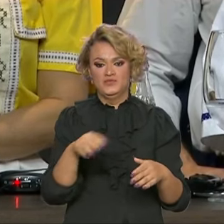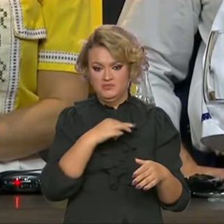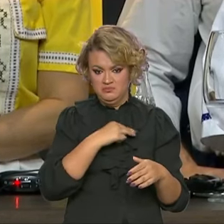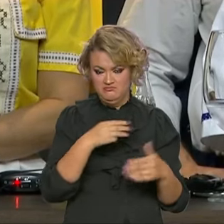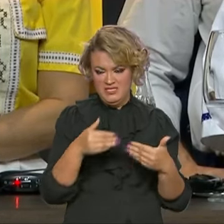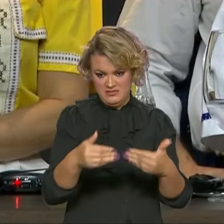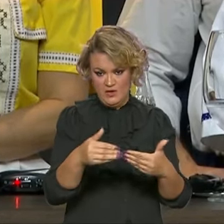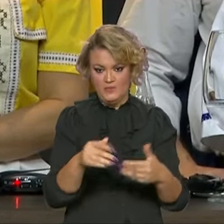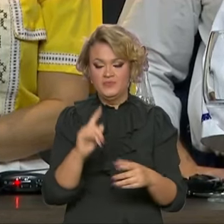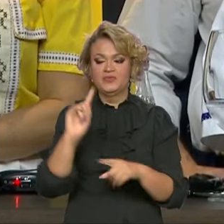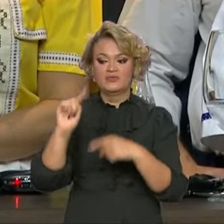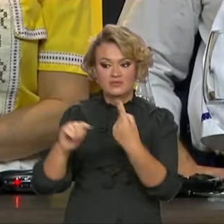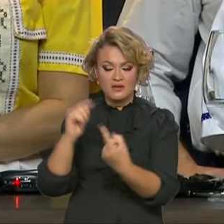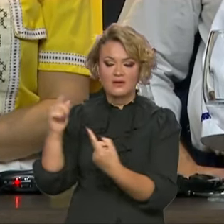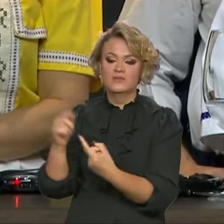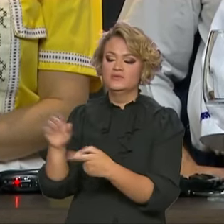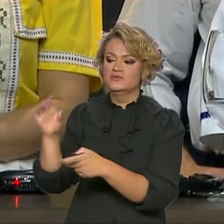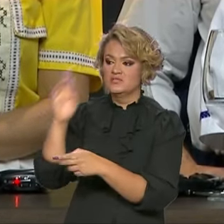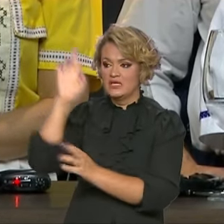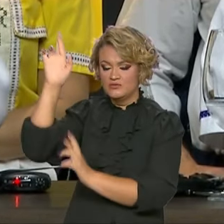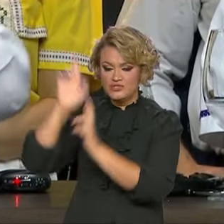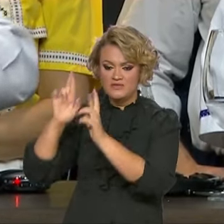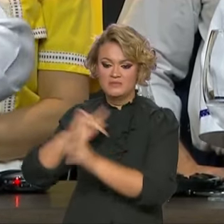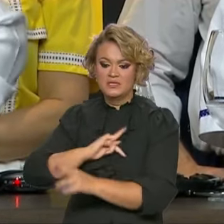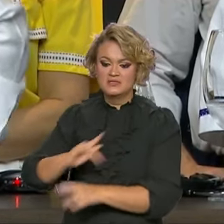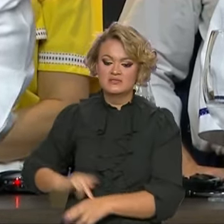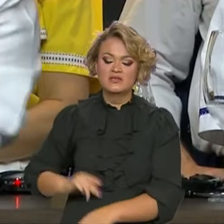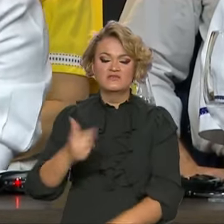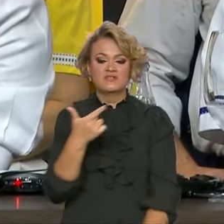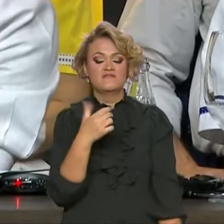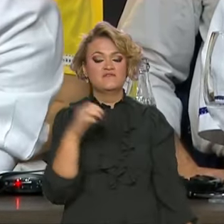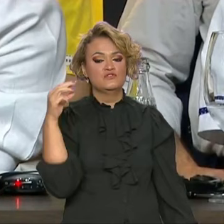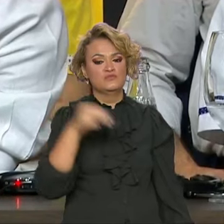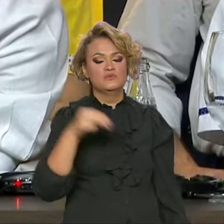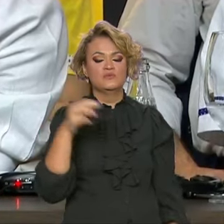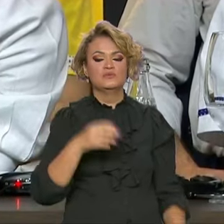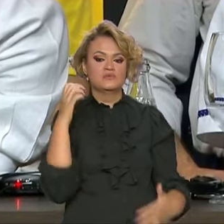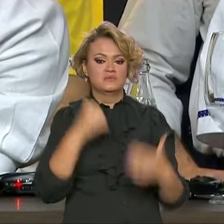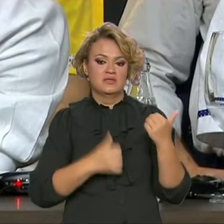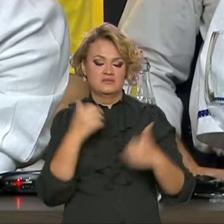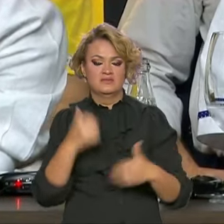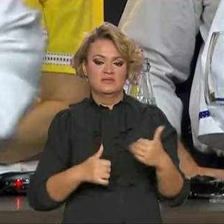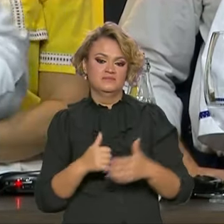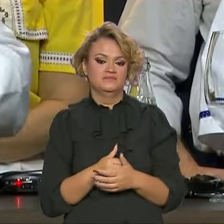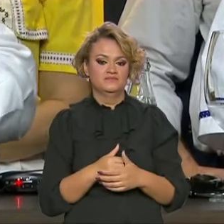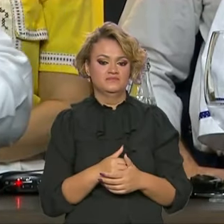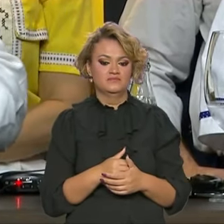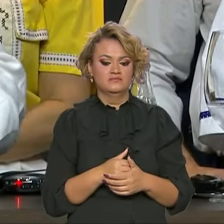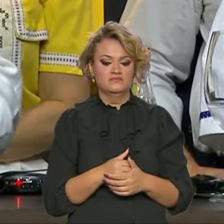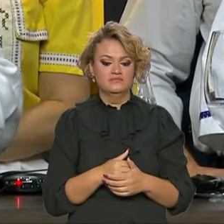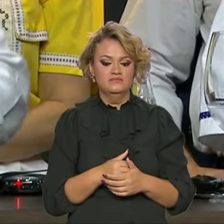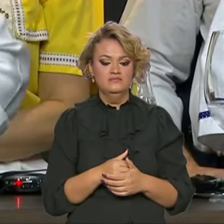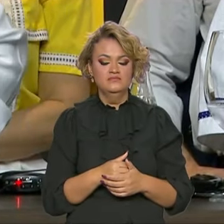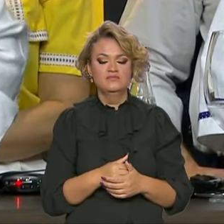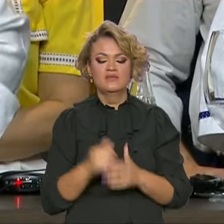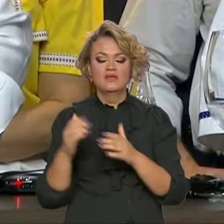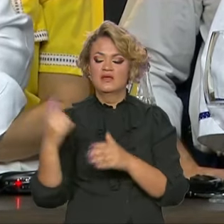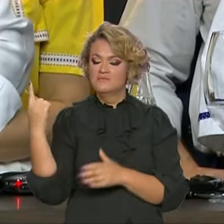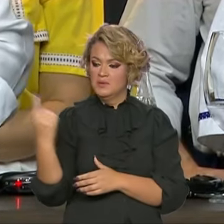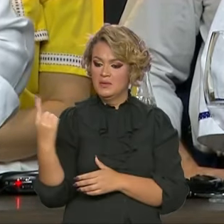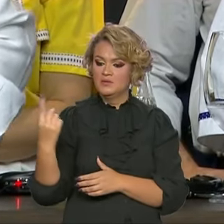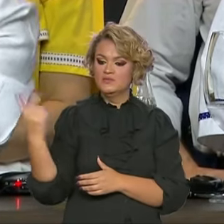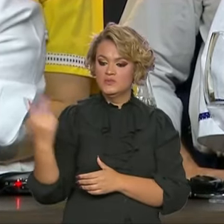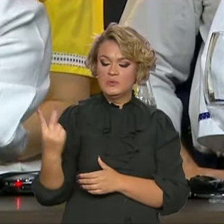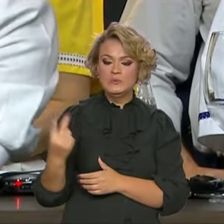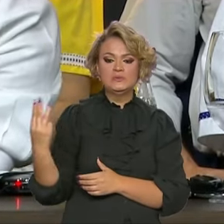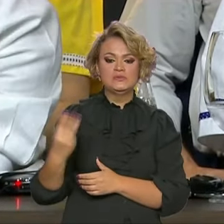seguida, cada chefe de Estado terá 20 minutos para fazer suas considerações seguintes. A ordem dessas considerações